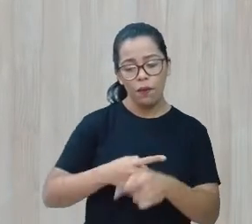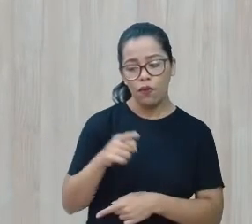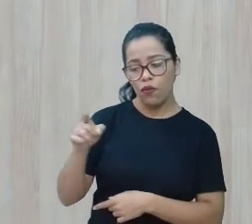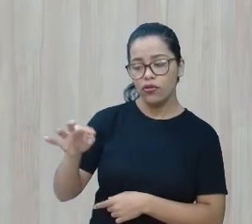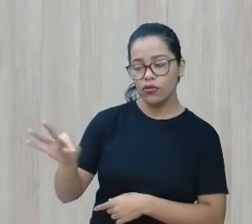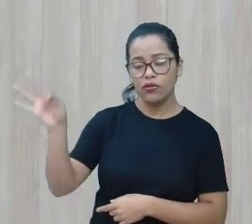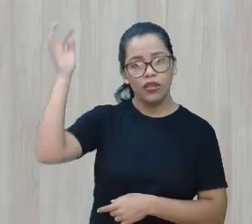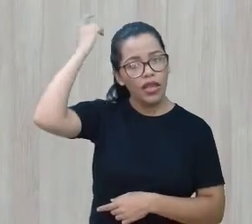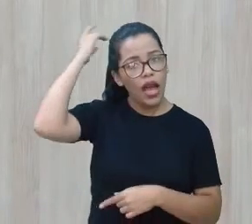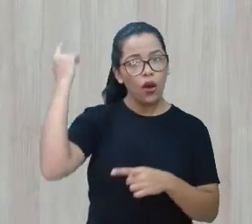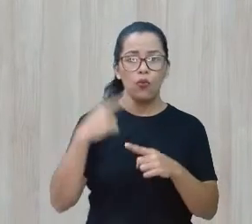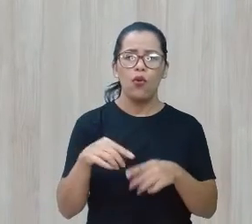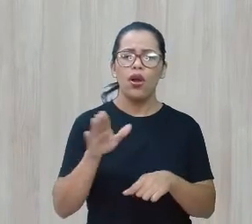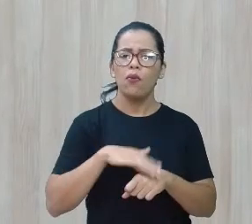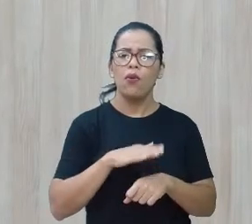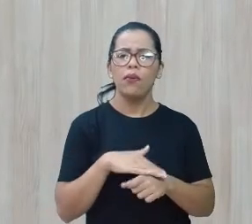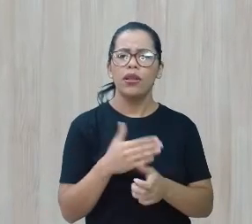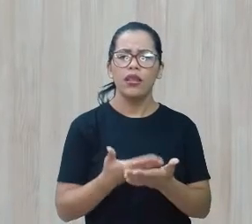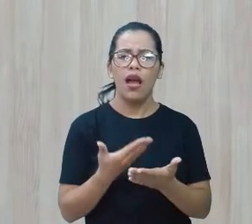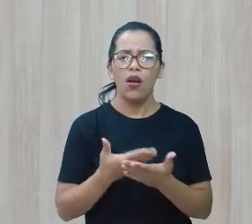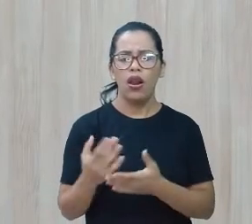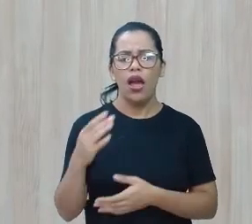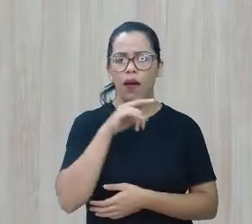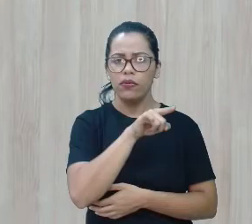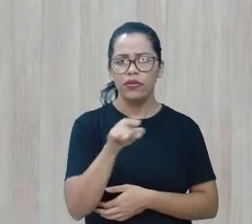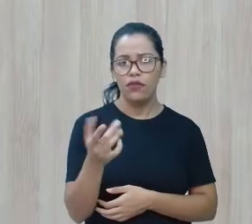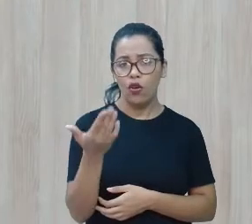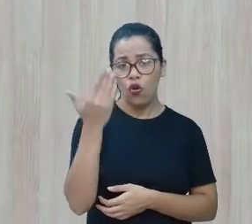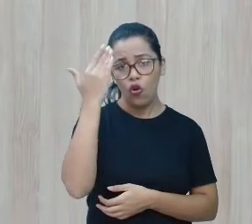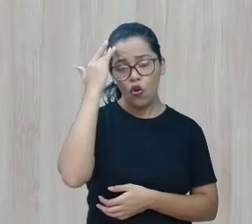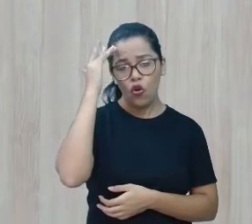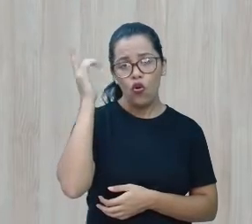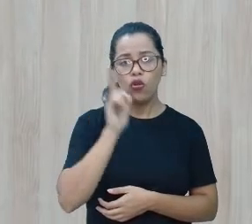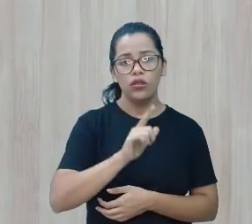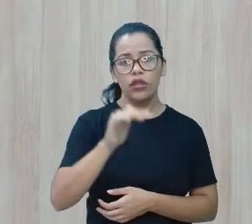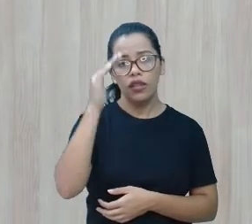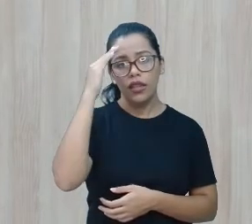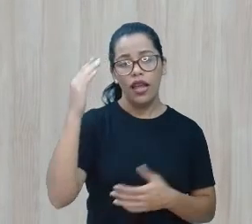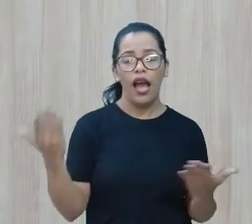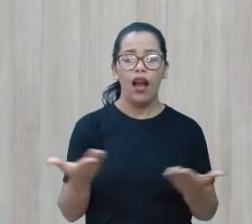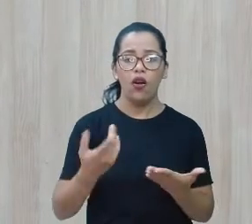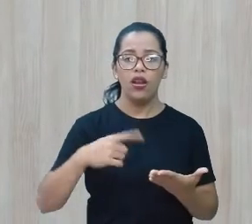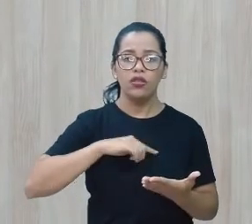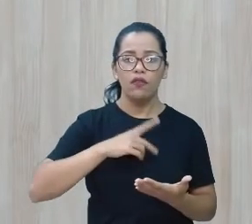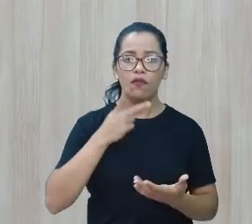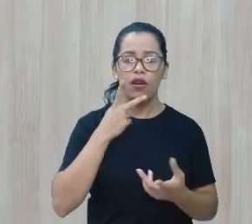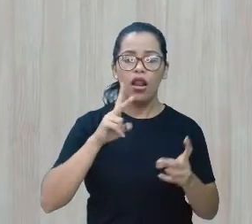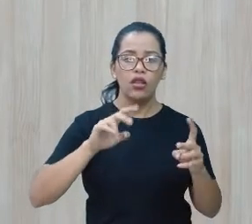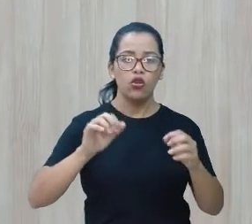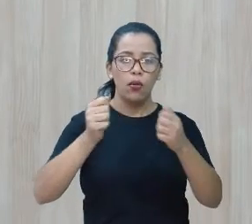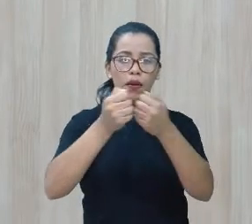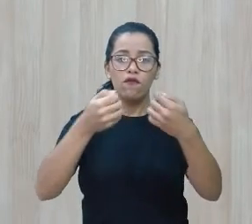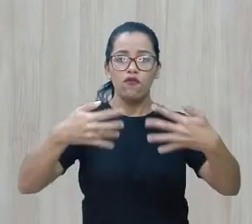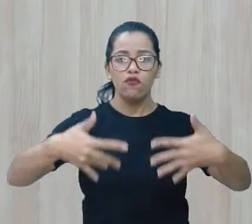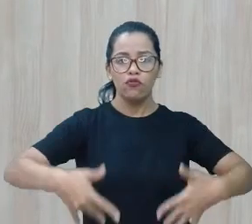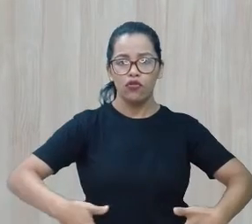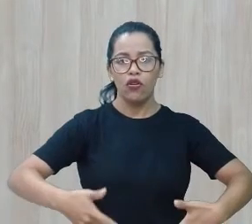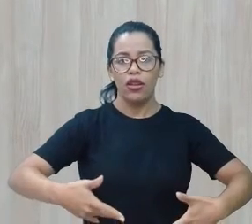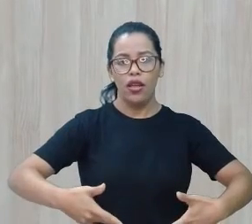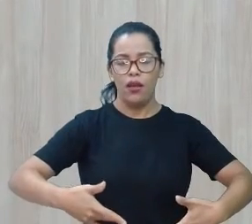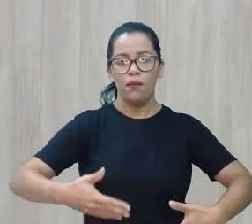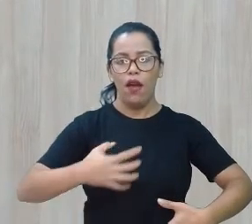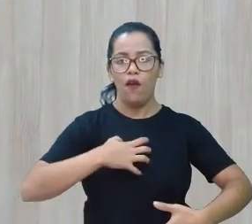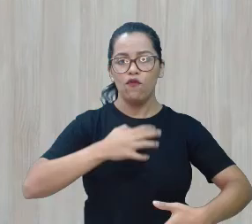aqui da aula, ele é rápido, dá para você entender. A gente vai falar um pouquinho de fluxograma, e basicamente o fluxograma é uma maneira visual da